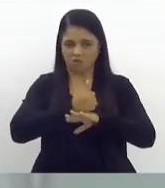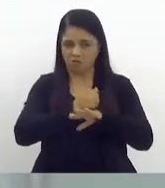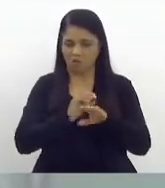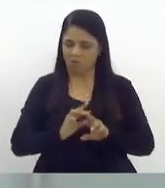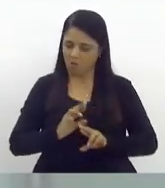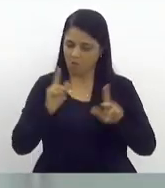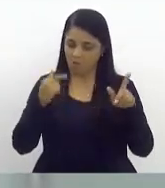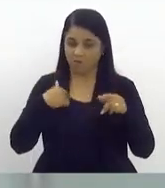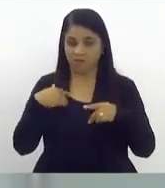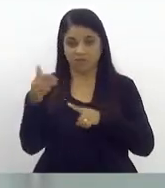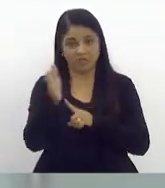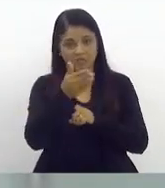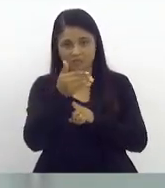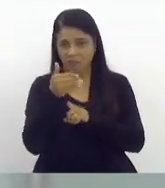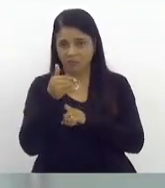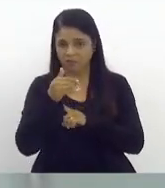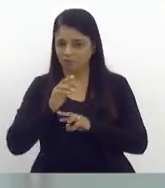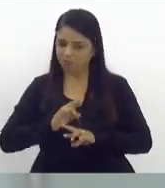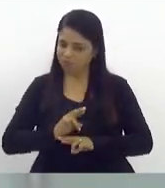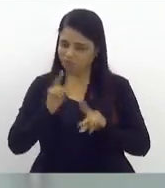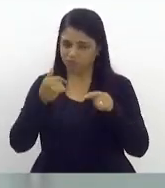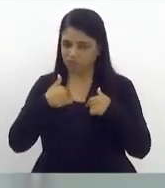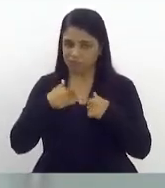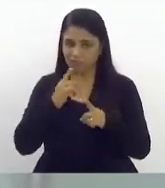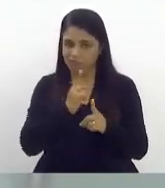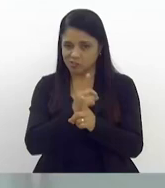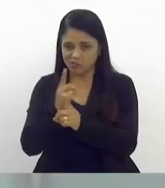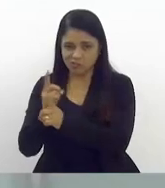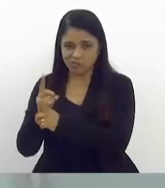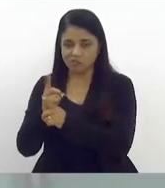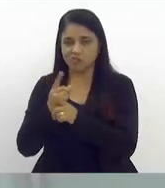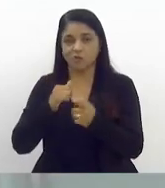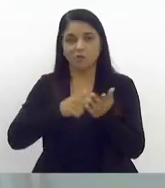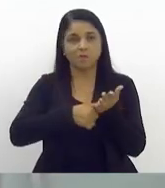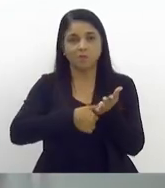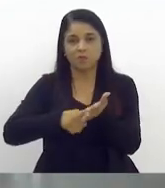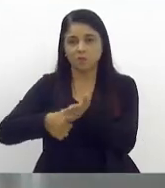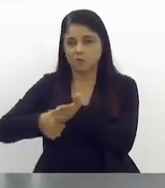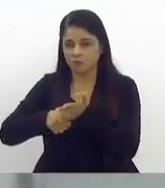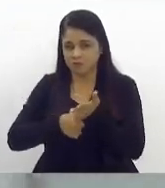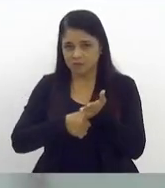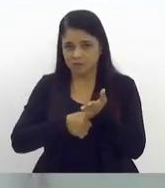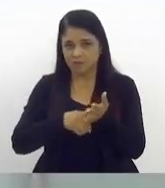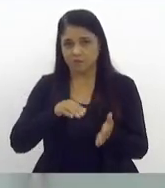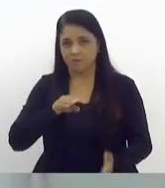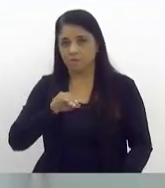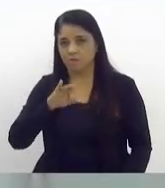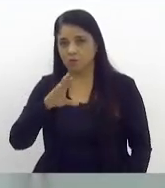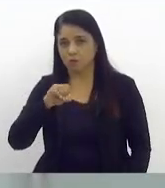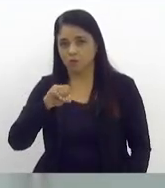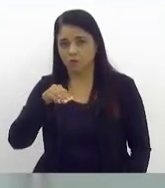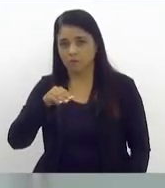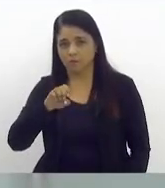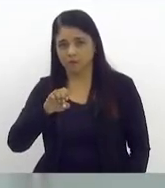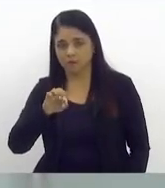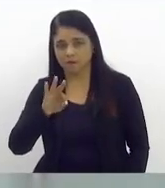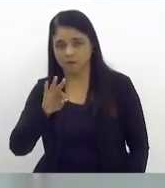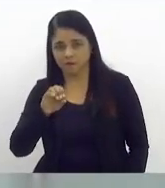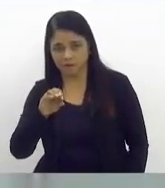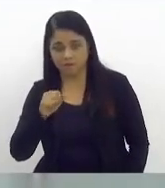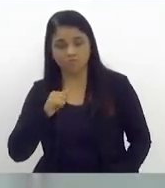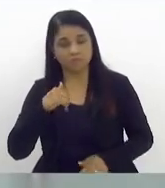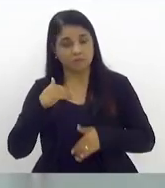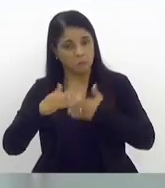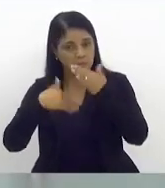na tecnologia de identificação biométrica, eu acho que é um avanço